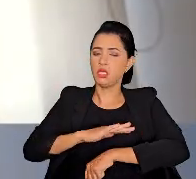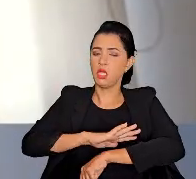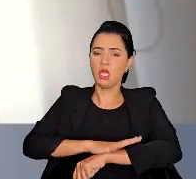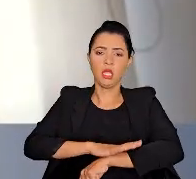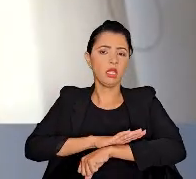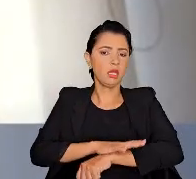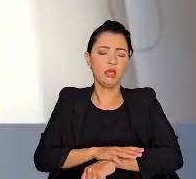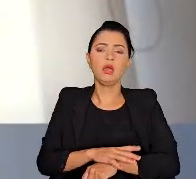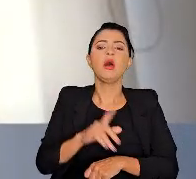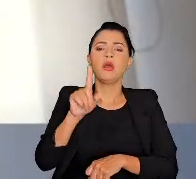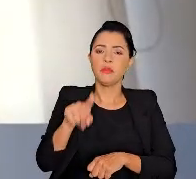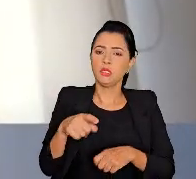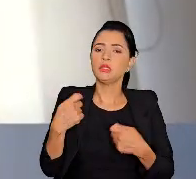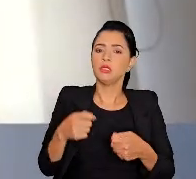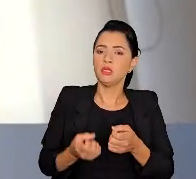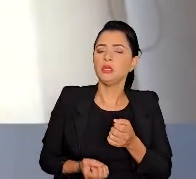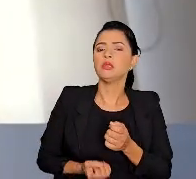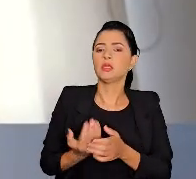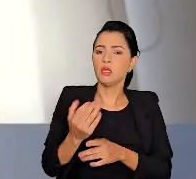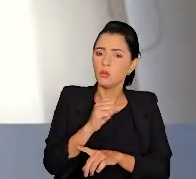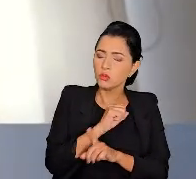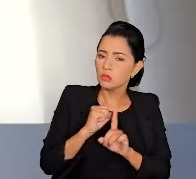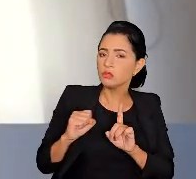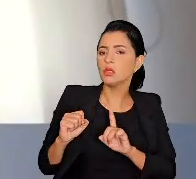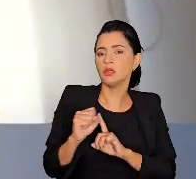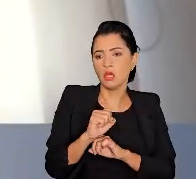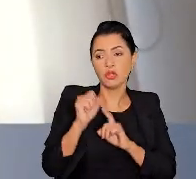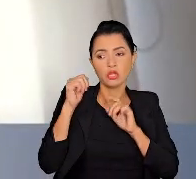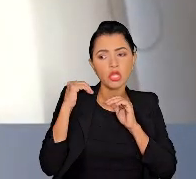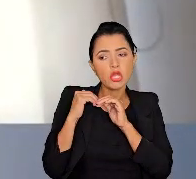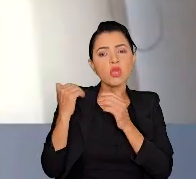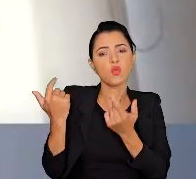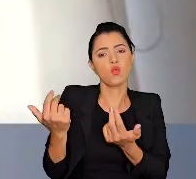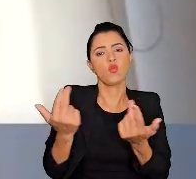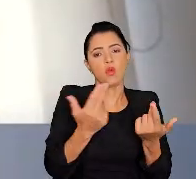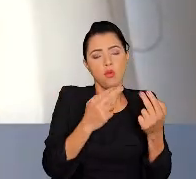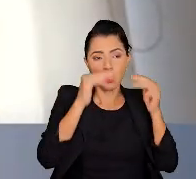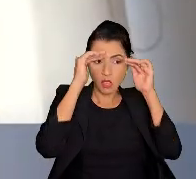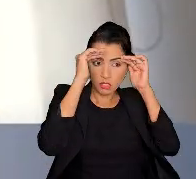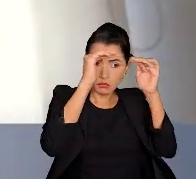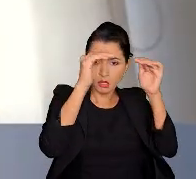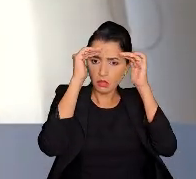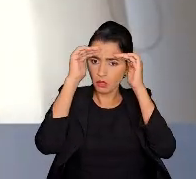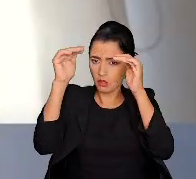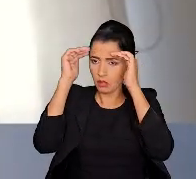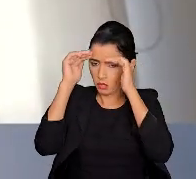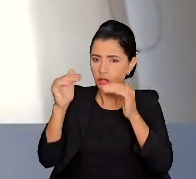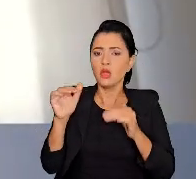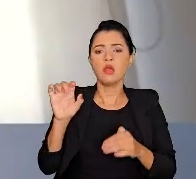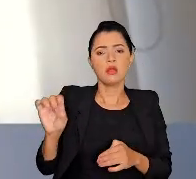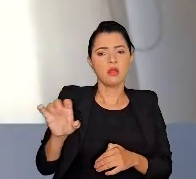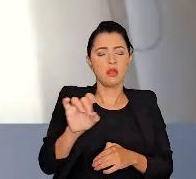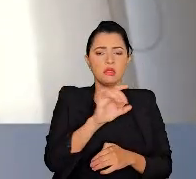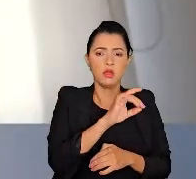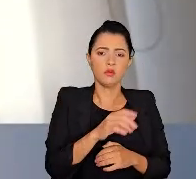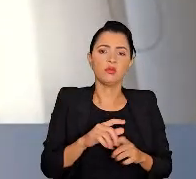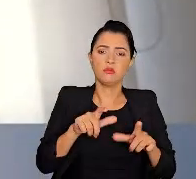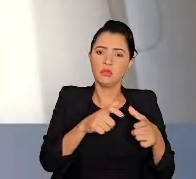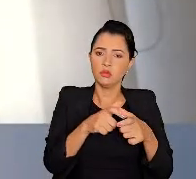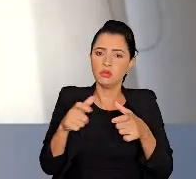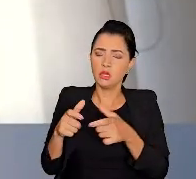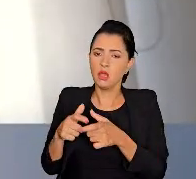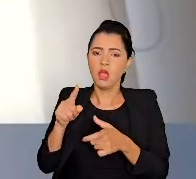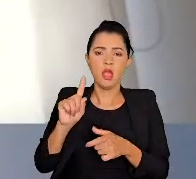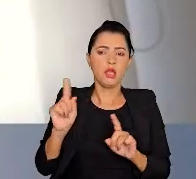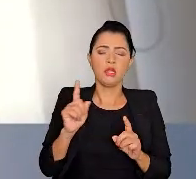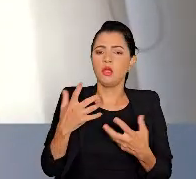ser construída como uma sociedade de iguais, que respeita as suas minorias e não